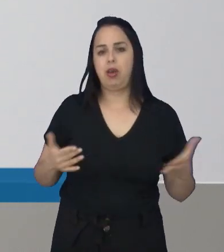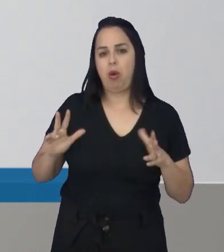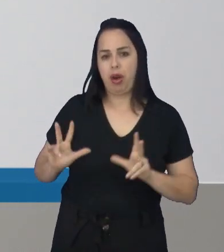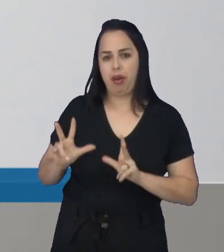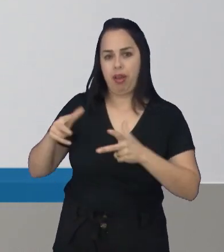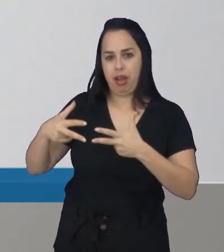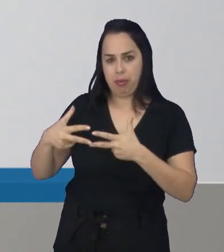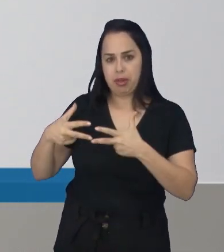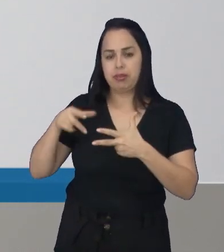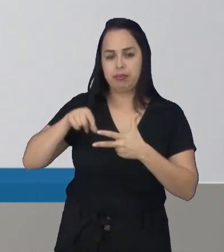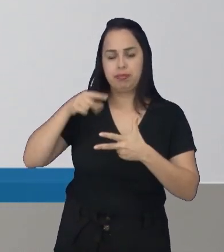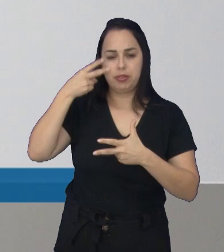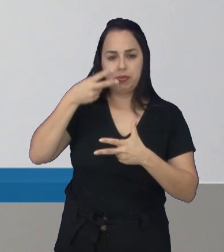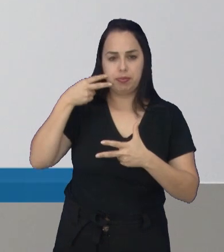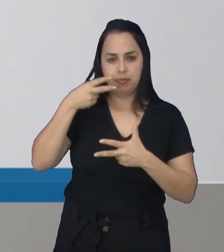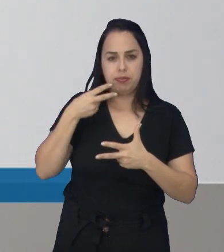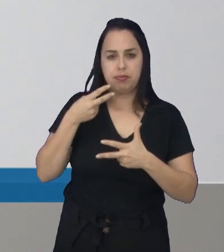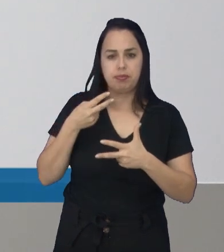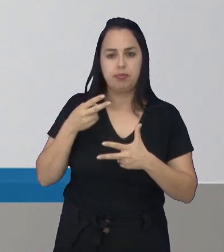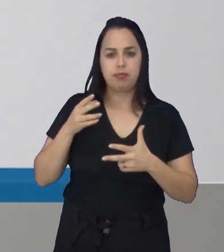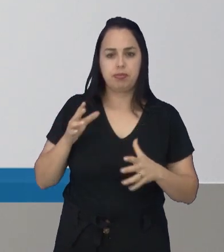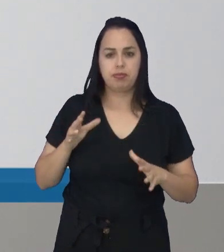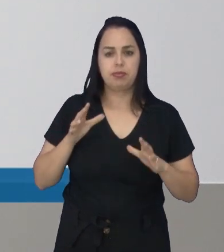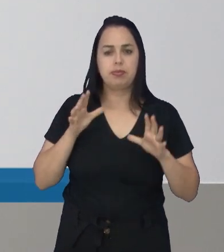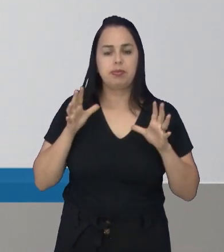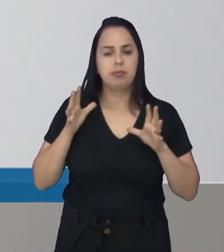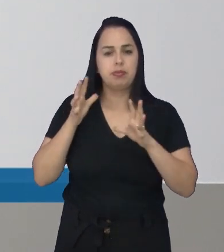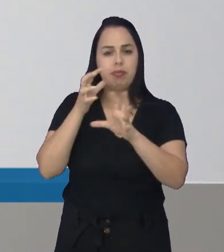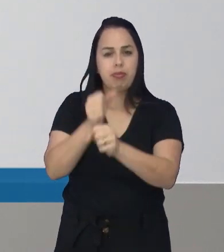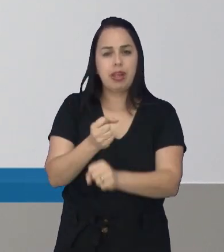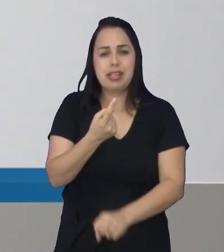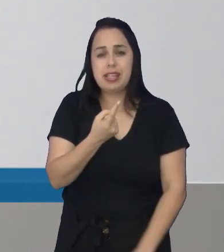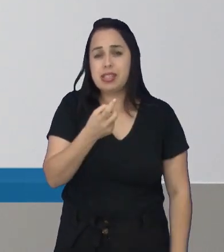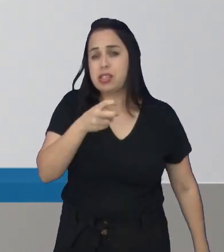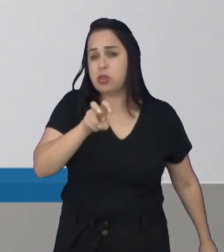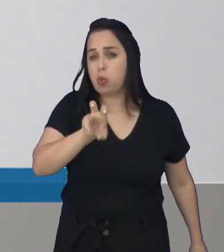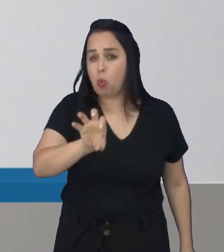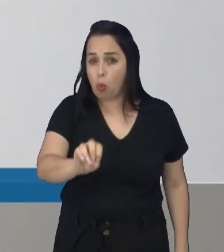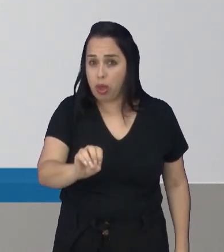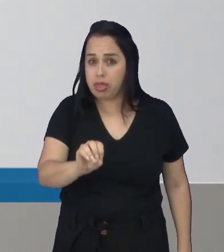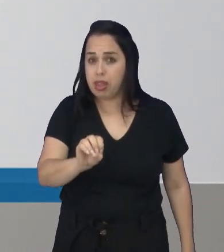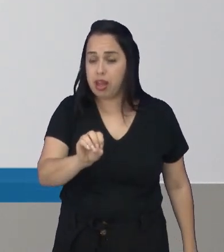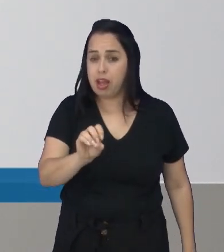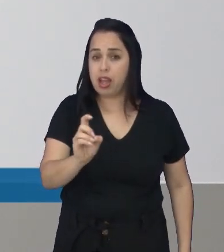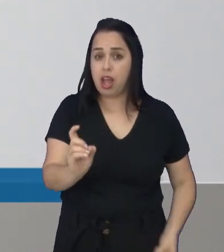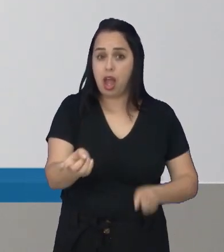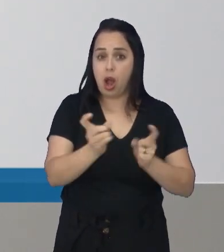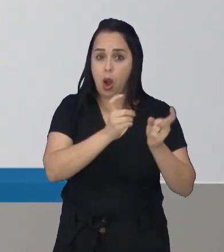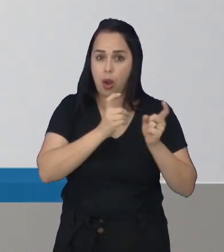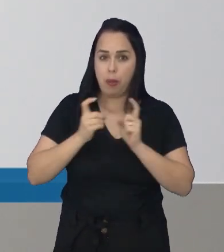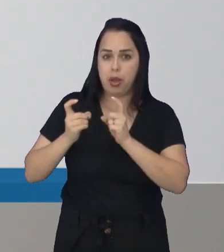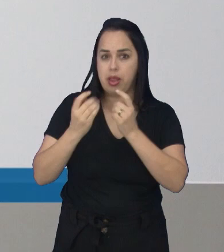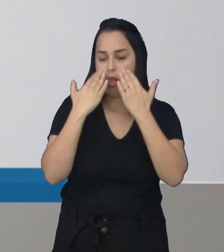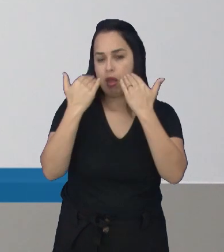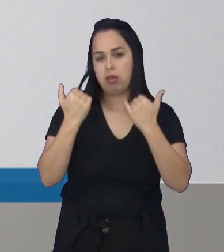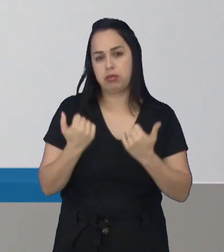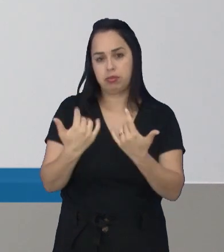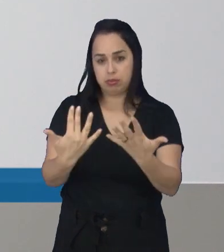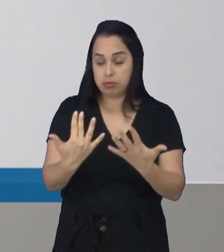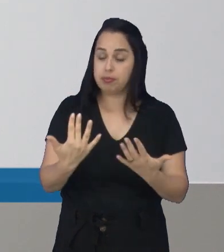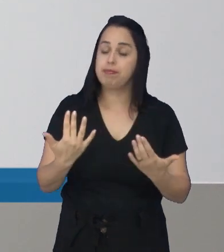vereadores então aí se somam mais de 150 reuniões e audiências públicas né